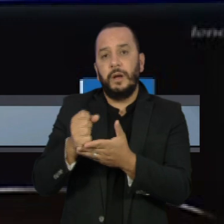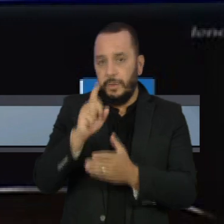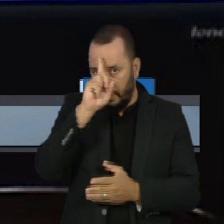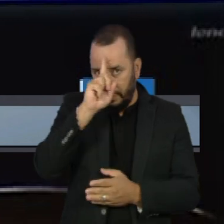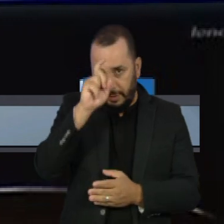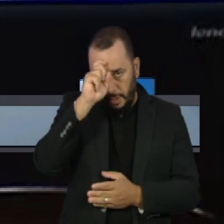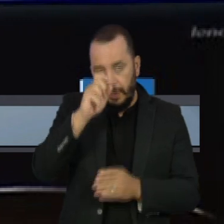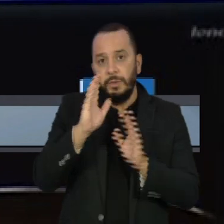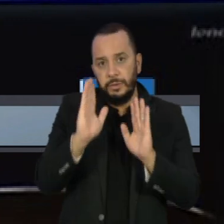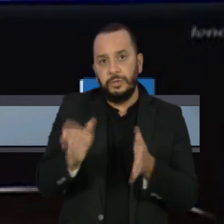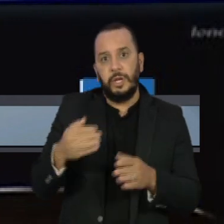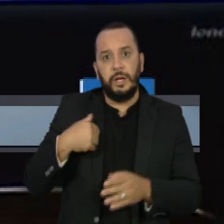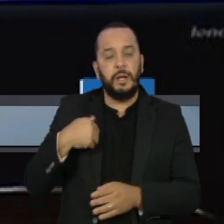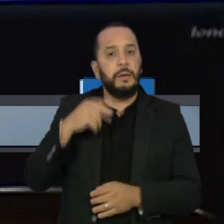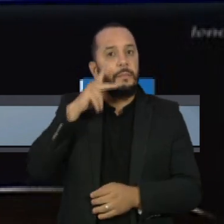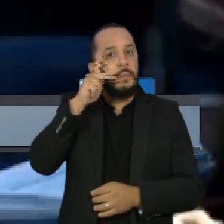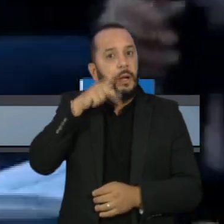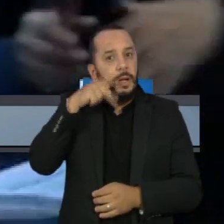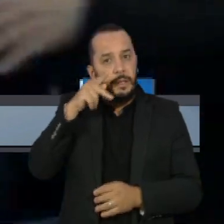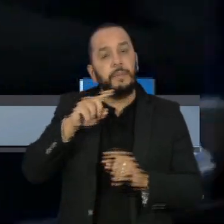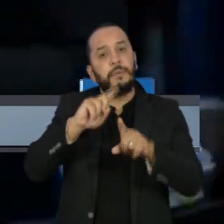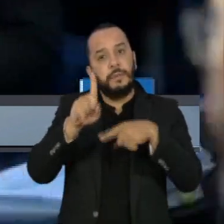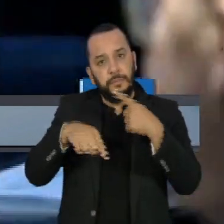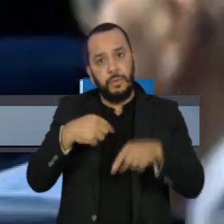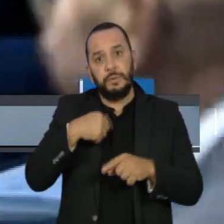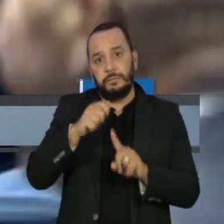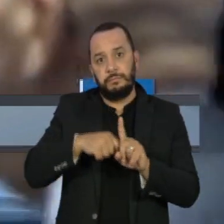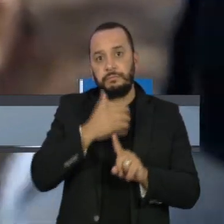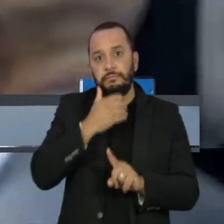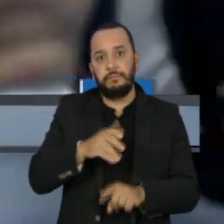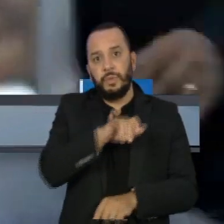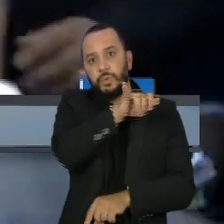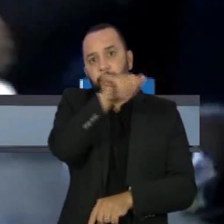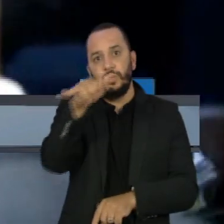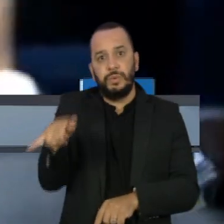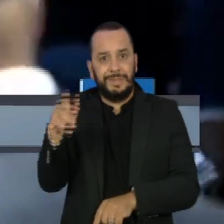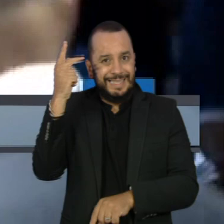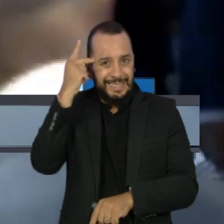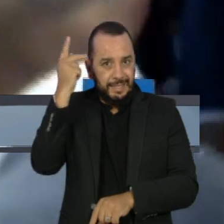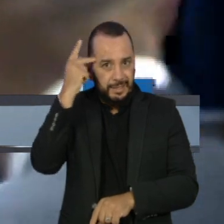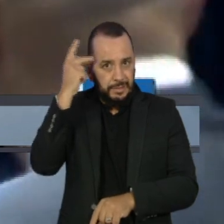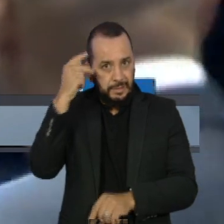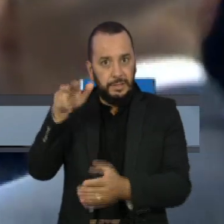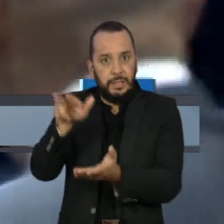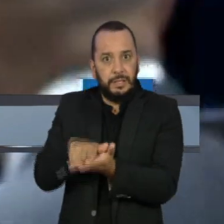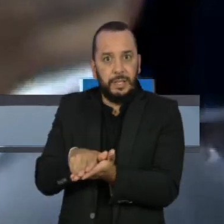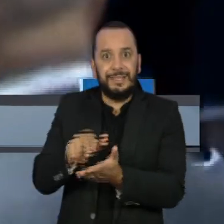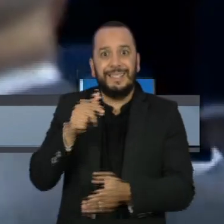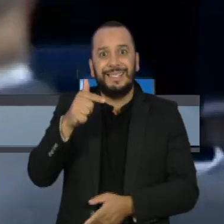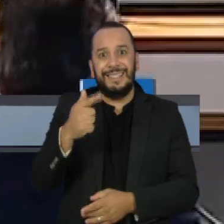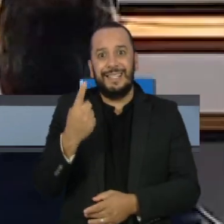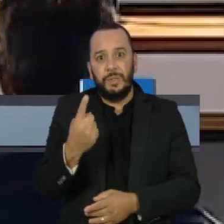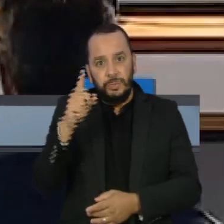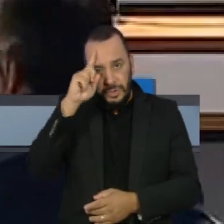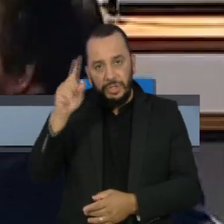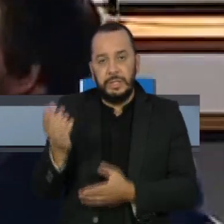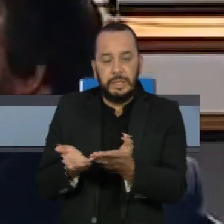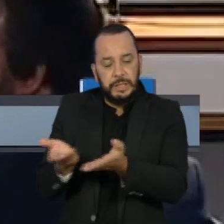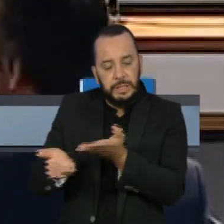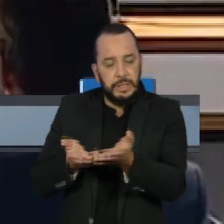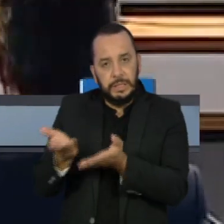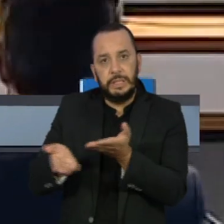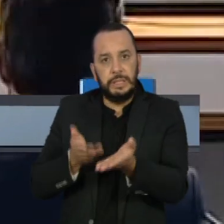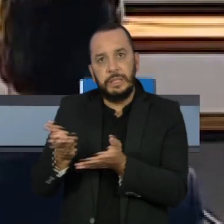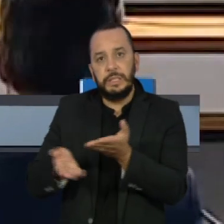João Pessoa. Em dezembro, foi transferido para a capital paulista. Foram 71 dias de luta pela vida. Ao longo